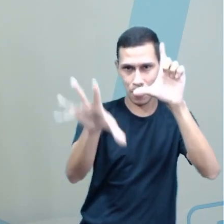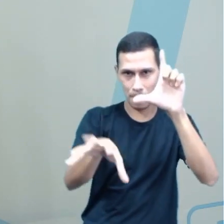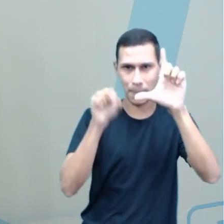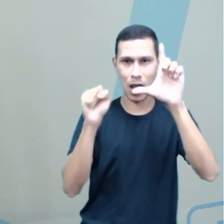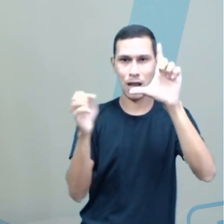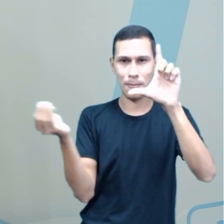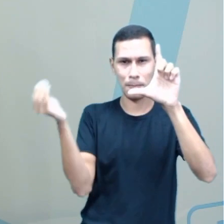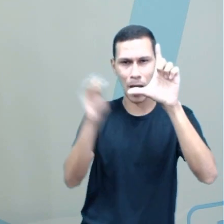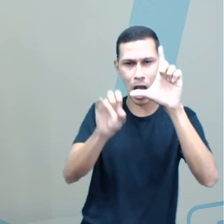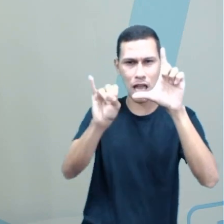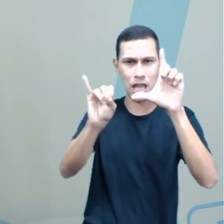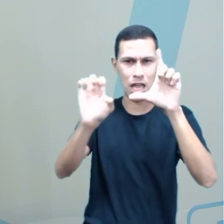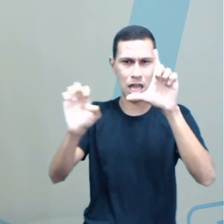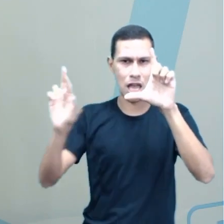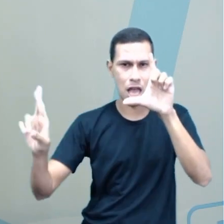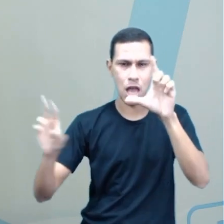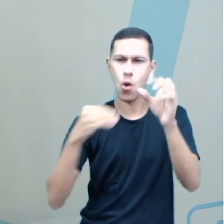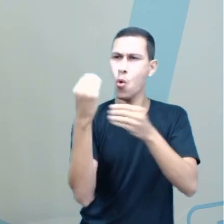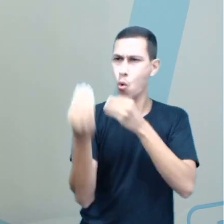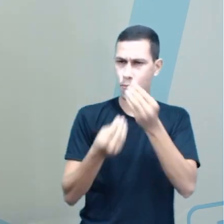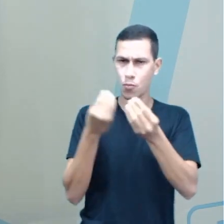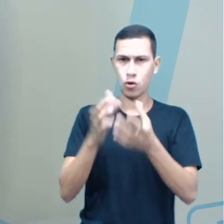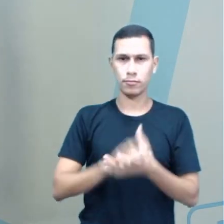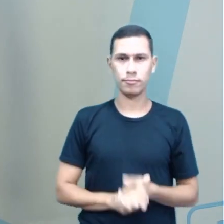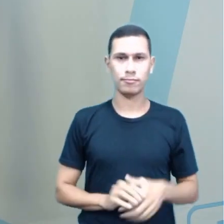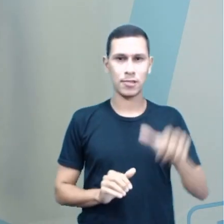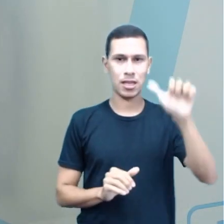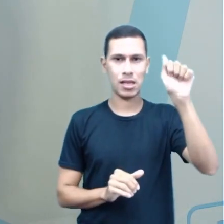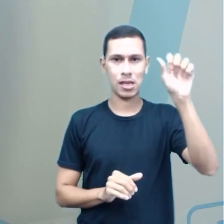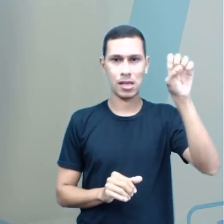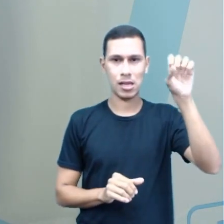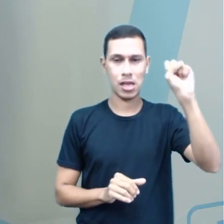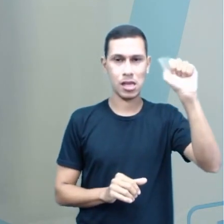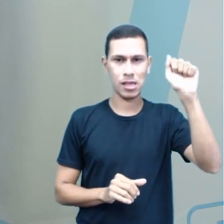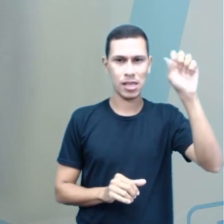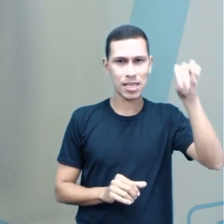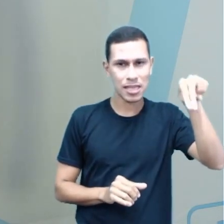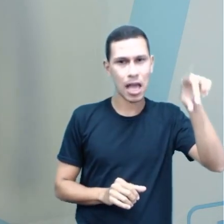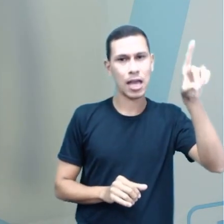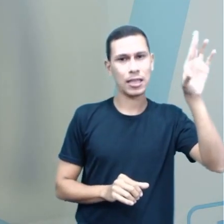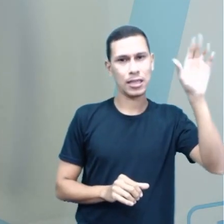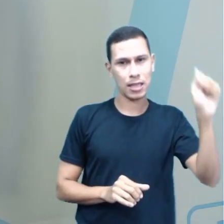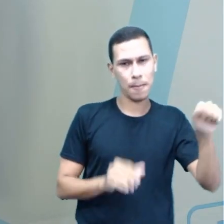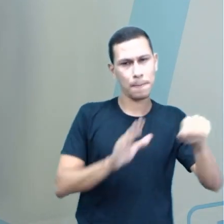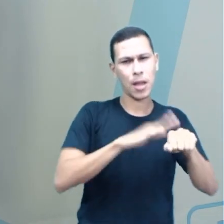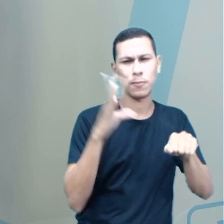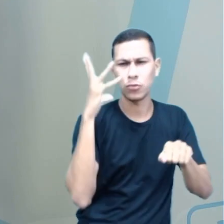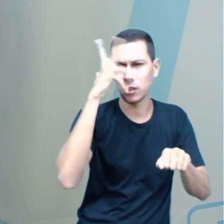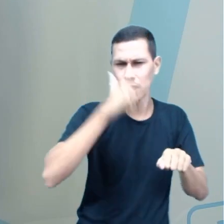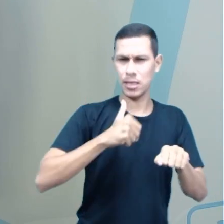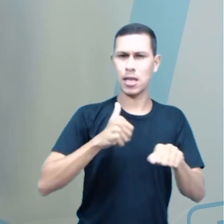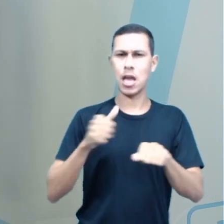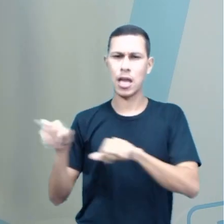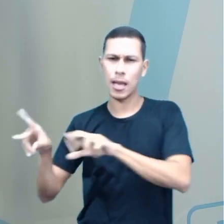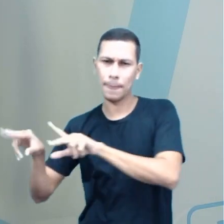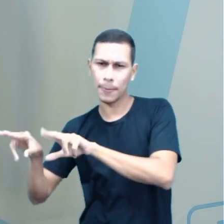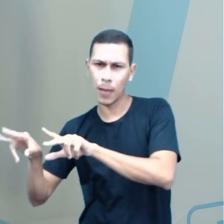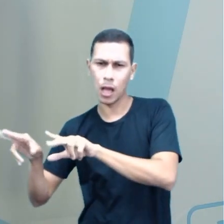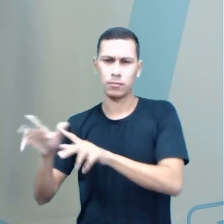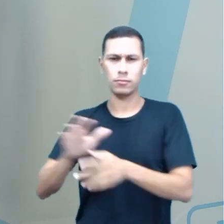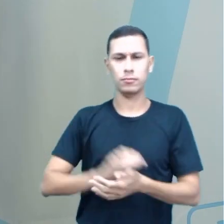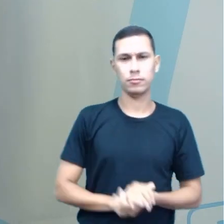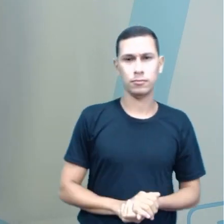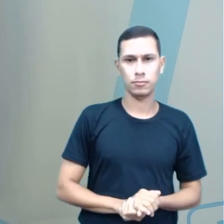IER. Como é que vai ficar essa frase? Sandra é mais bonita que sua irmã, certo? Então essa